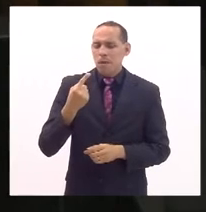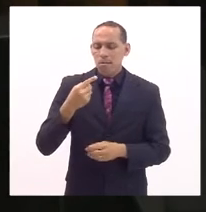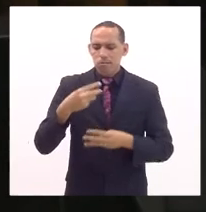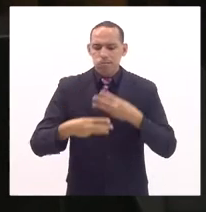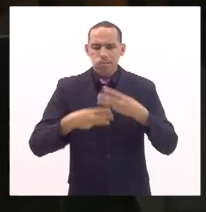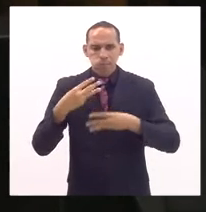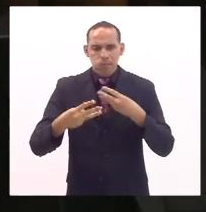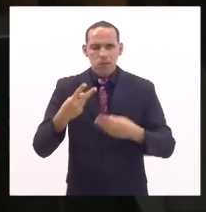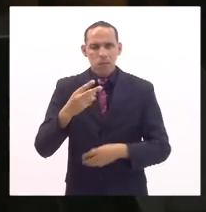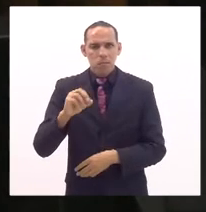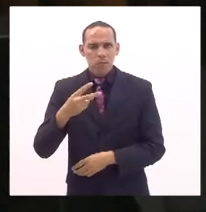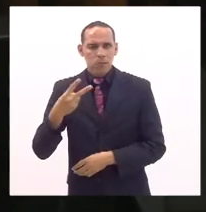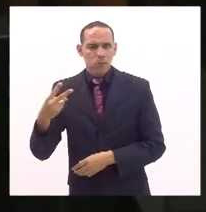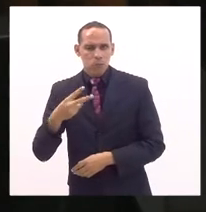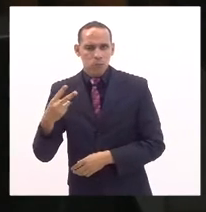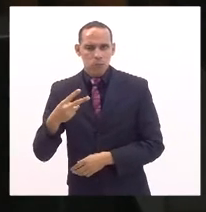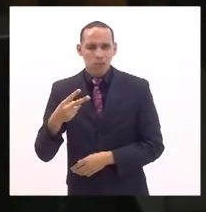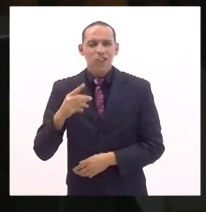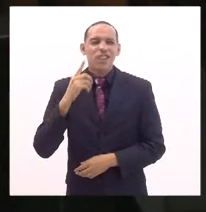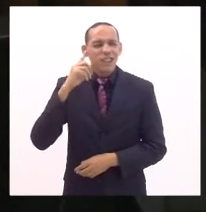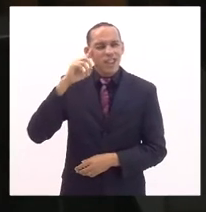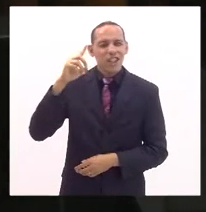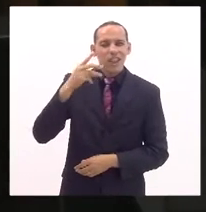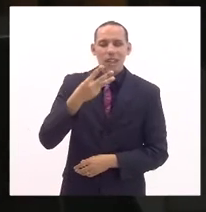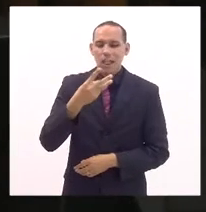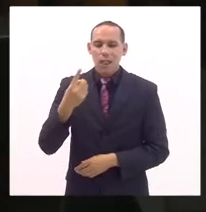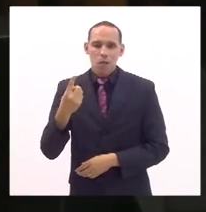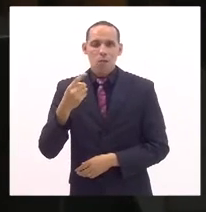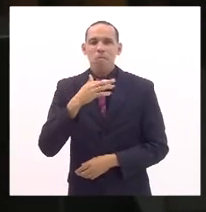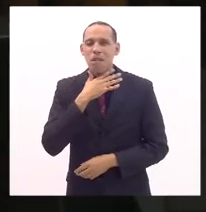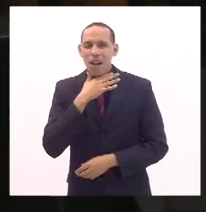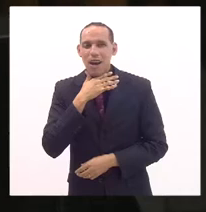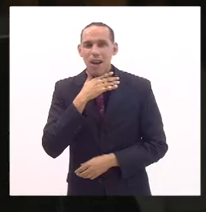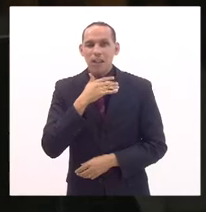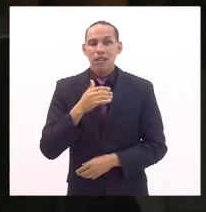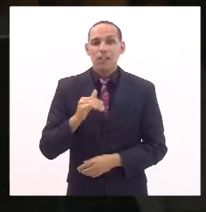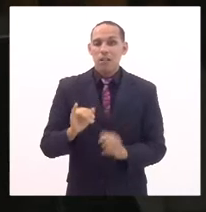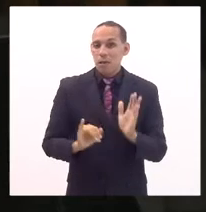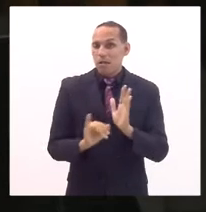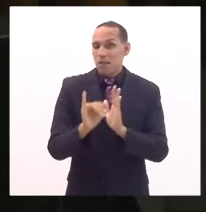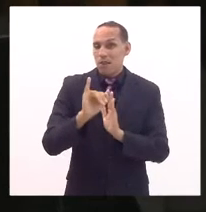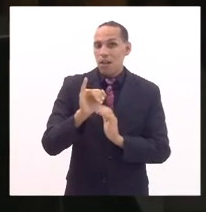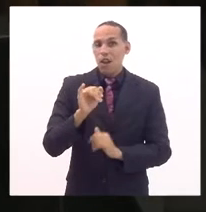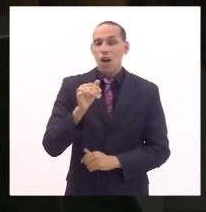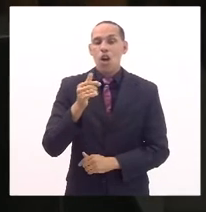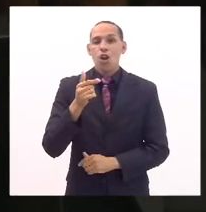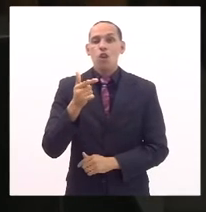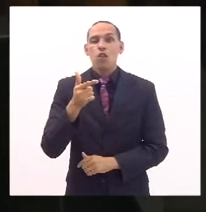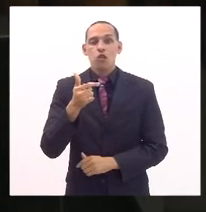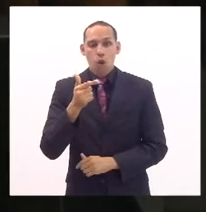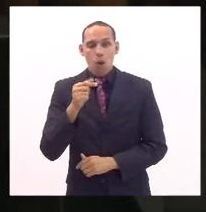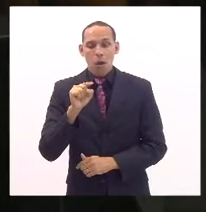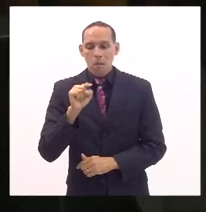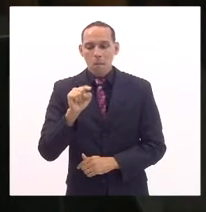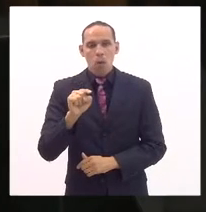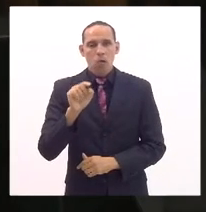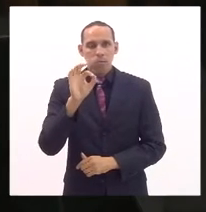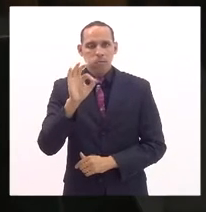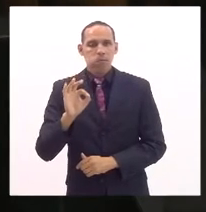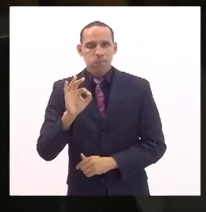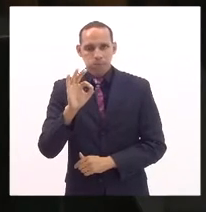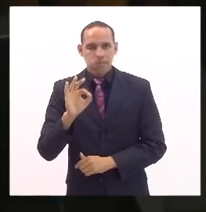Março foi de 12 pontos percentuais 12 pontos percentuais